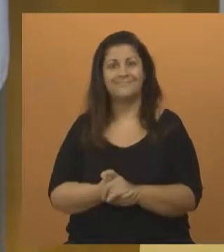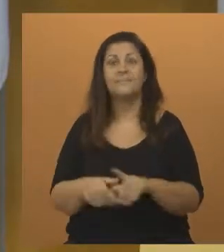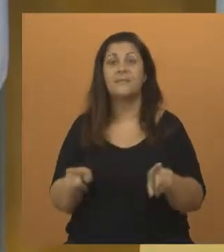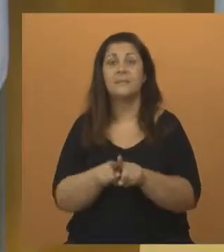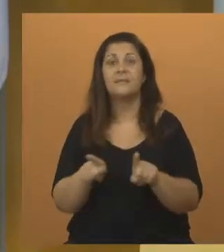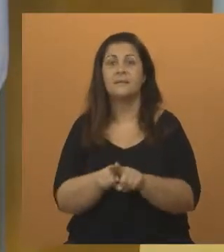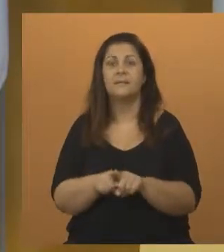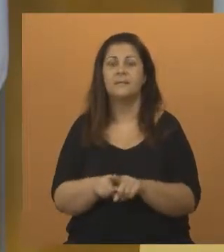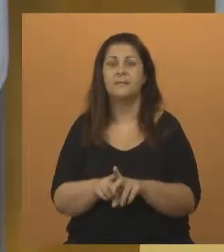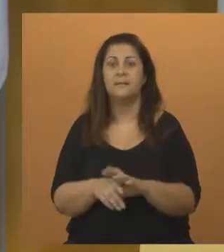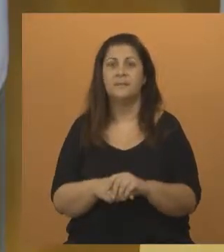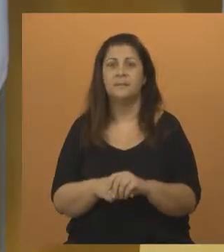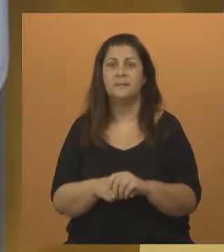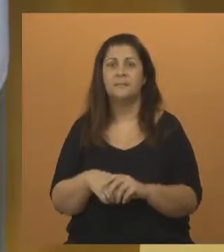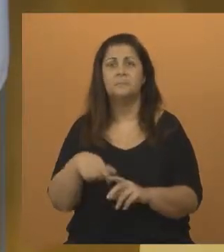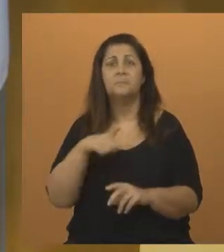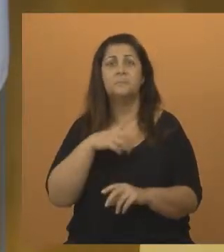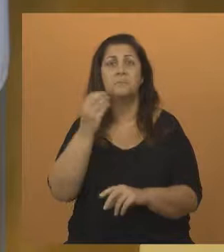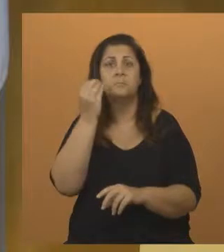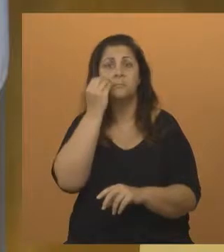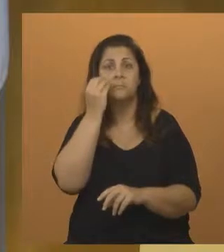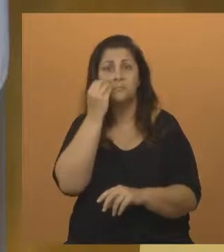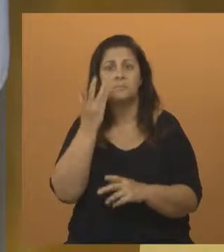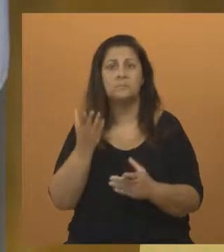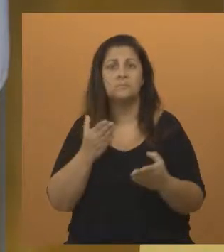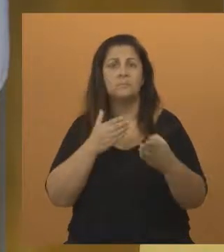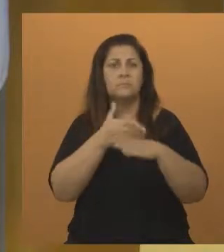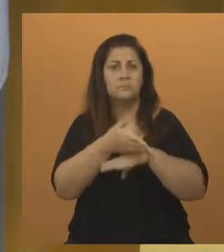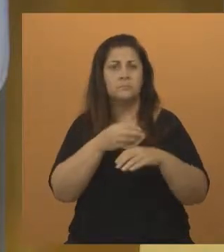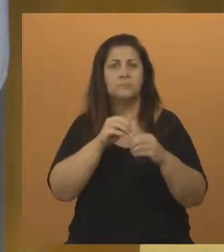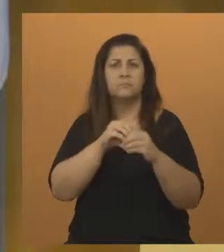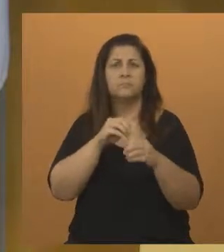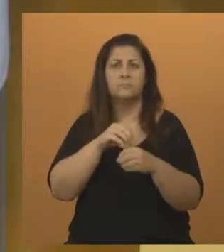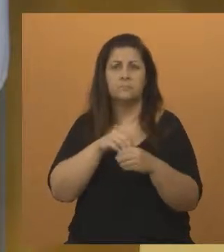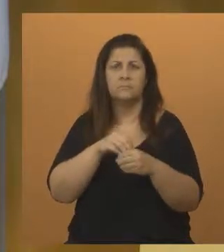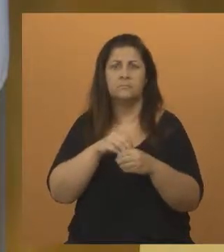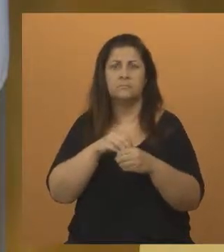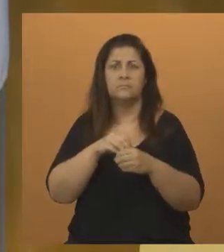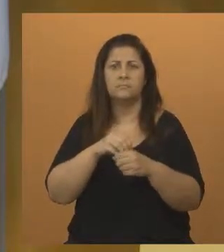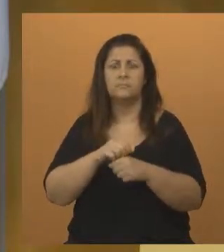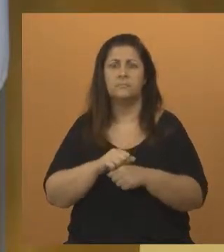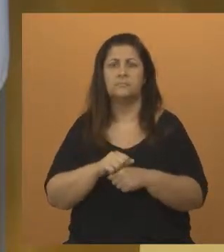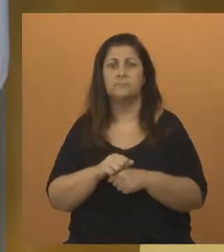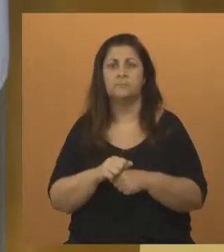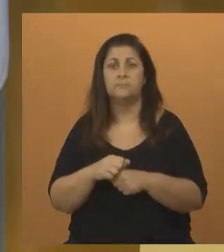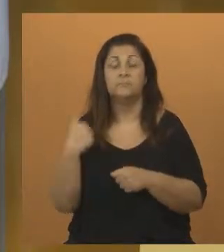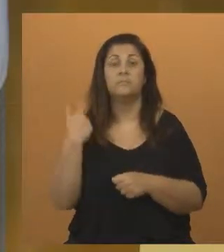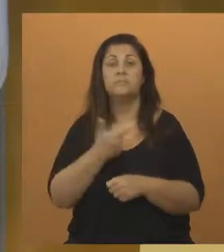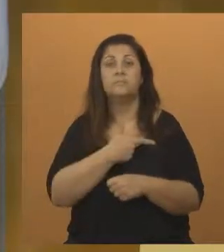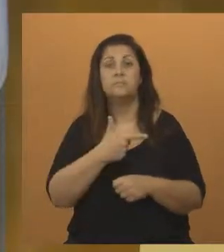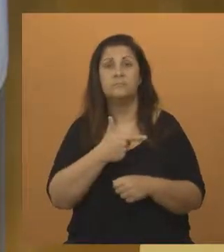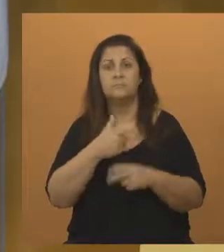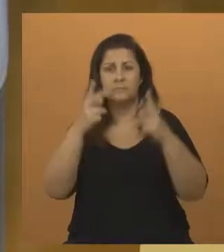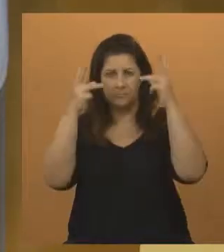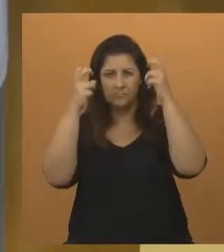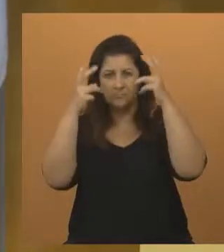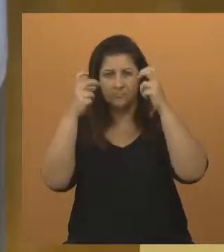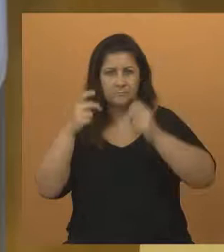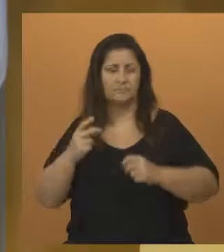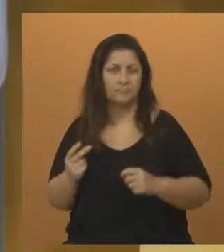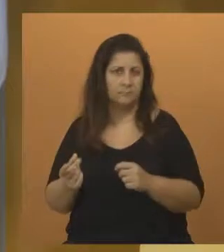também tiveram a oportunidade de estar dentro da administração pública. E o que a gente percebeu ao longo do